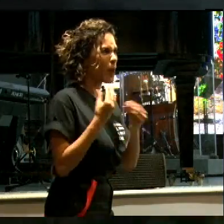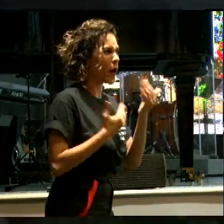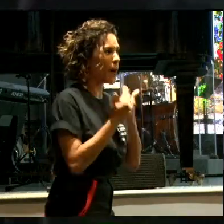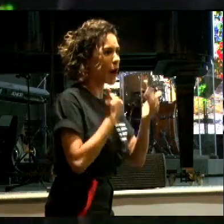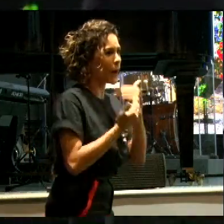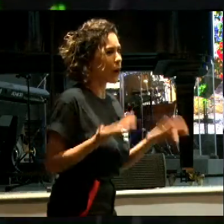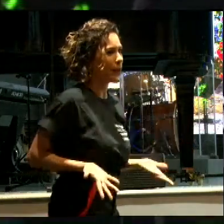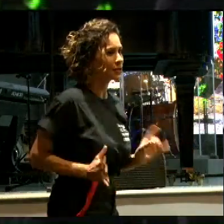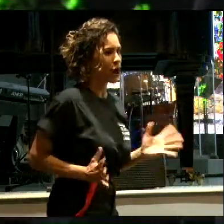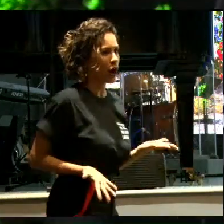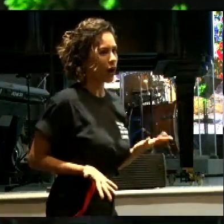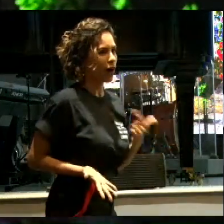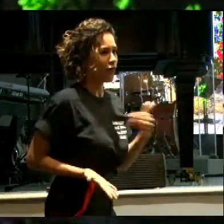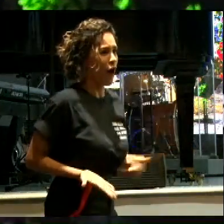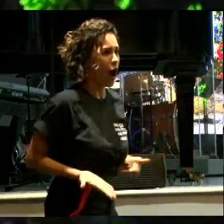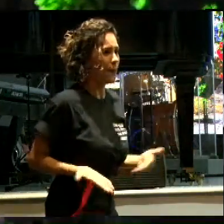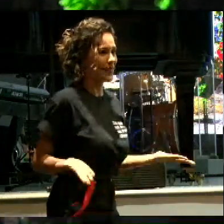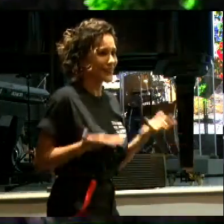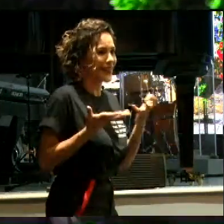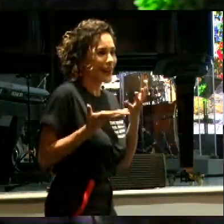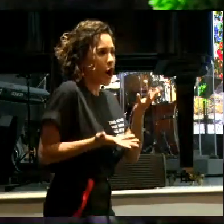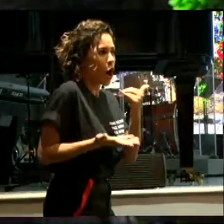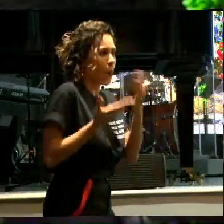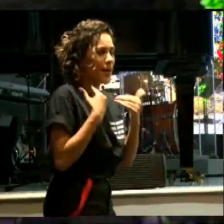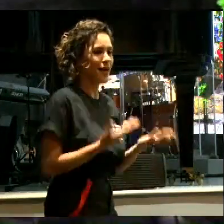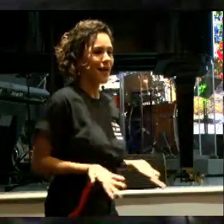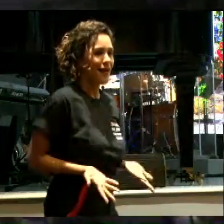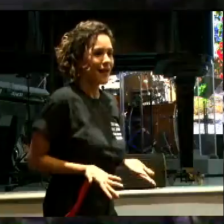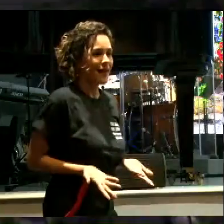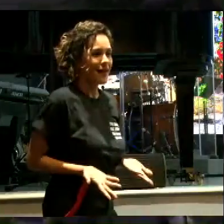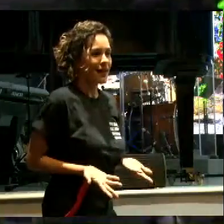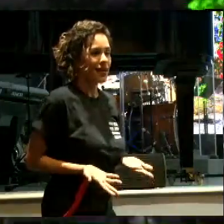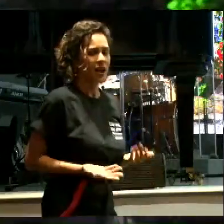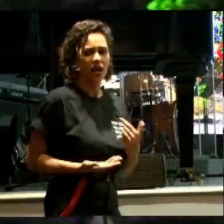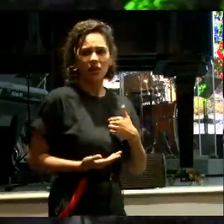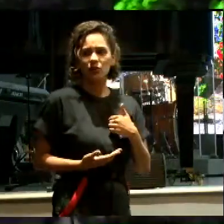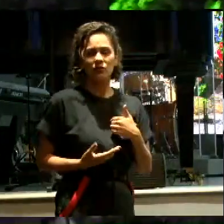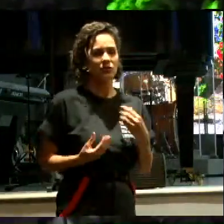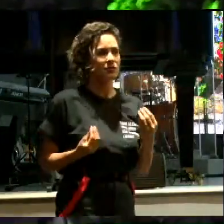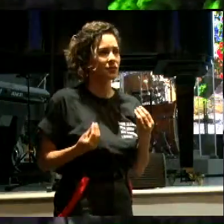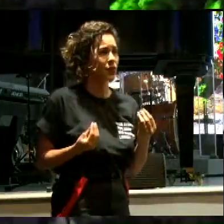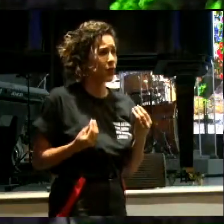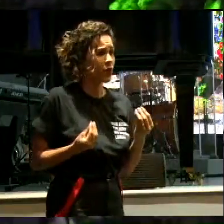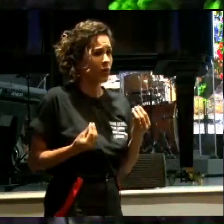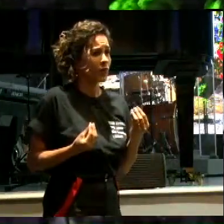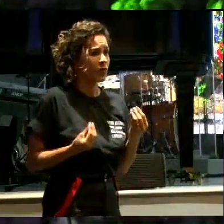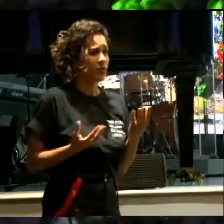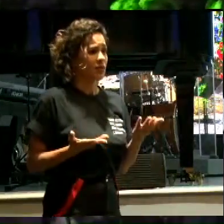chinês dentro de mim que queria devorar, um buraco negro que queria devorar. E aí eu peguei compulsão por comida.